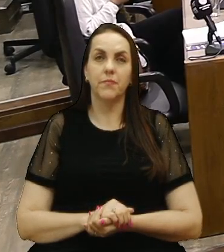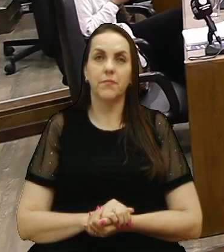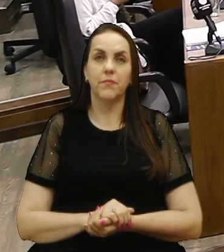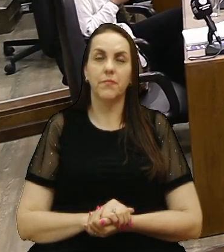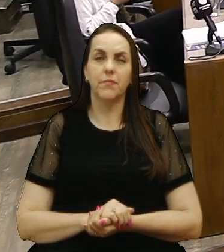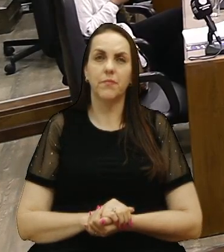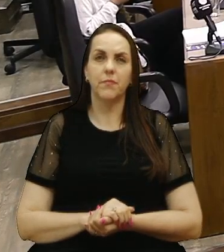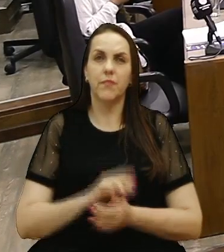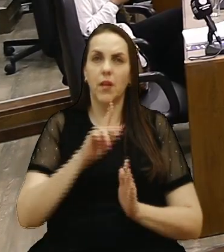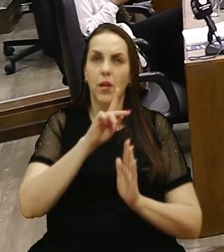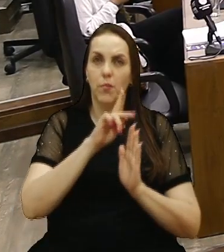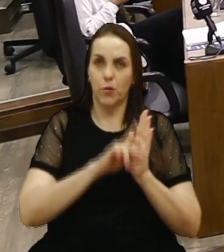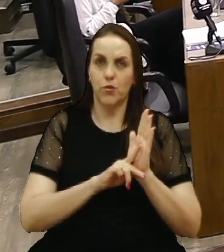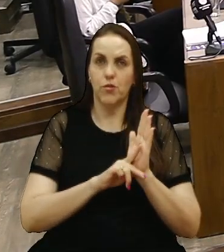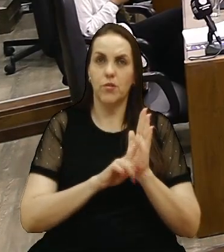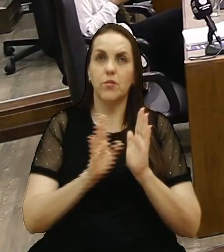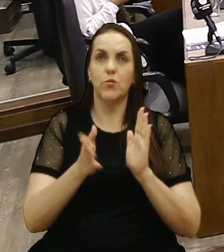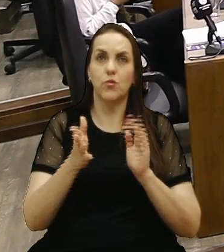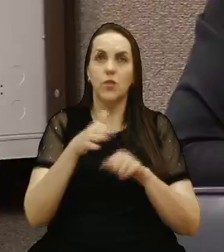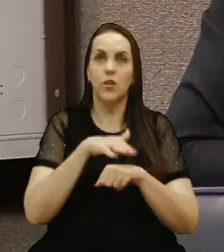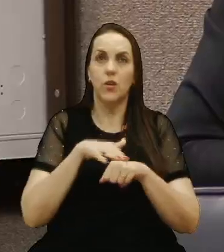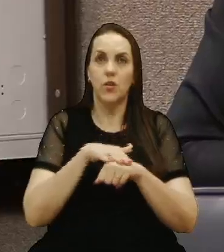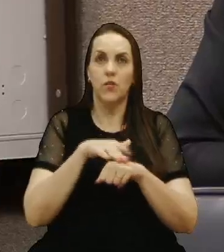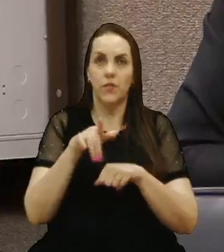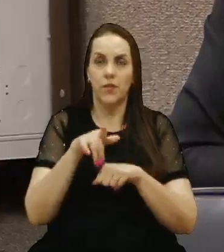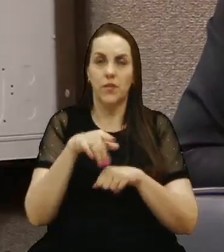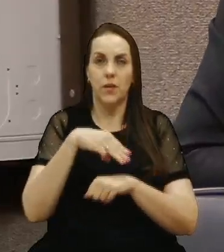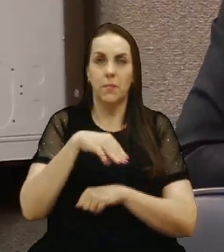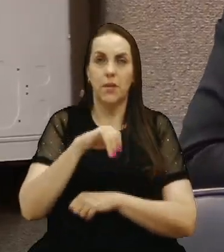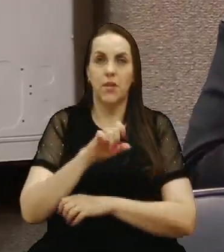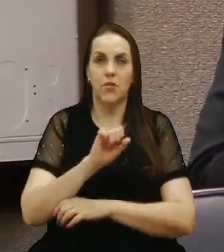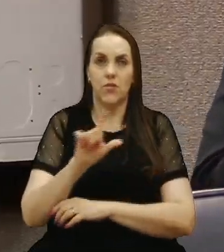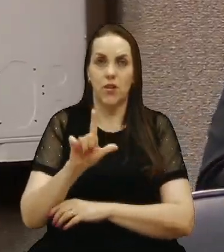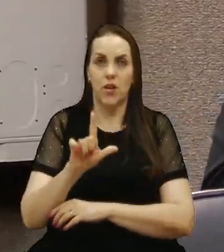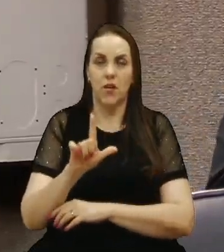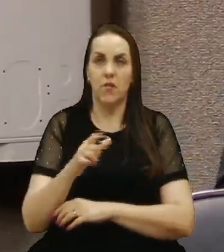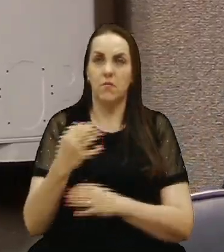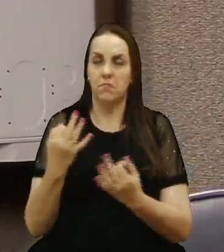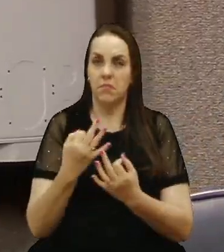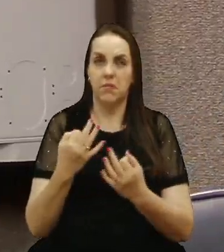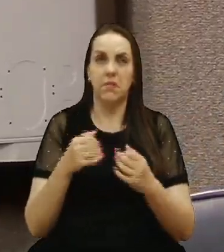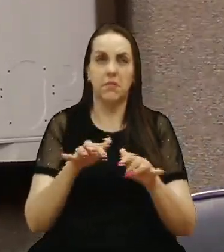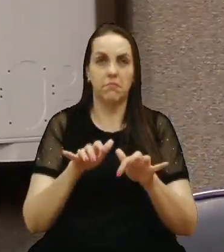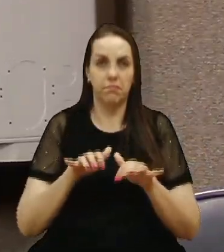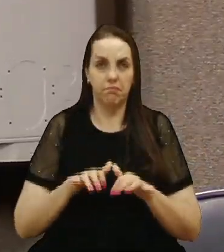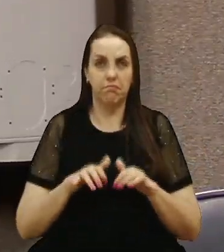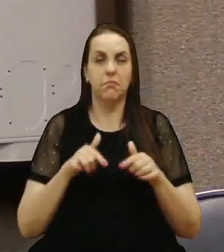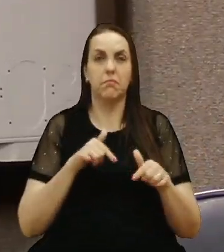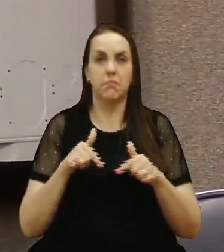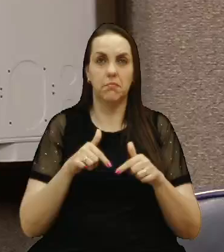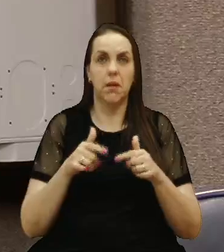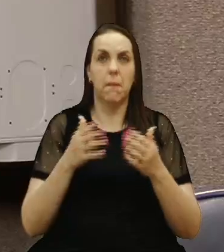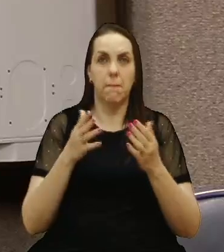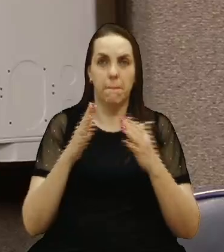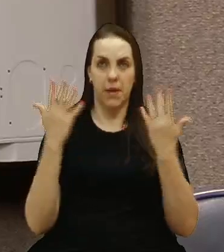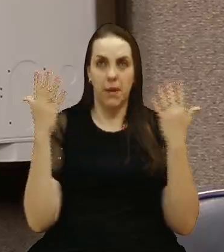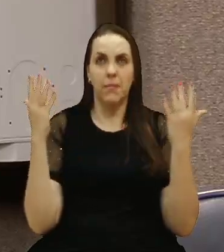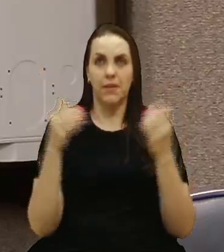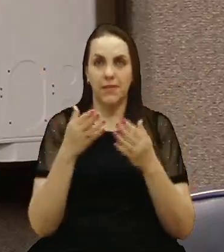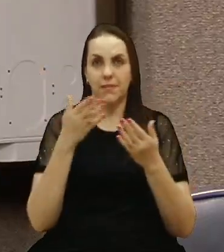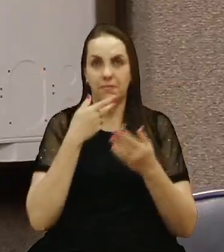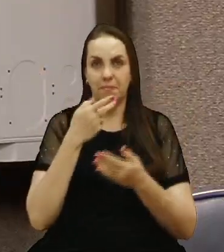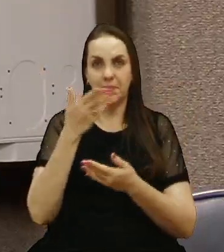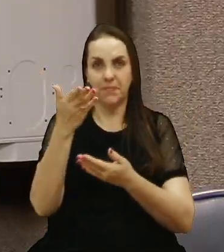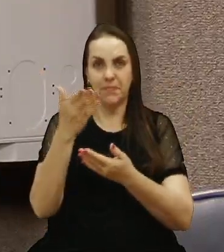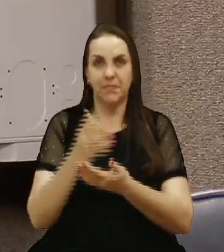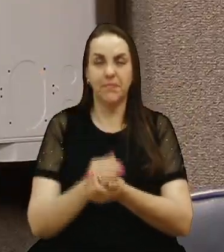Esse projeto, eu já conversava com o Michel, que fez um baita trabalho. Michel, parabéns aqui. Te olhando novamente, e